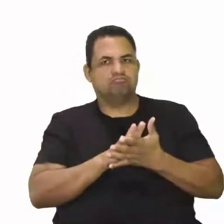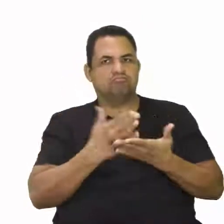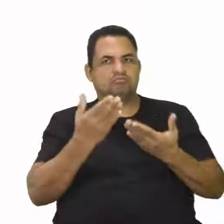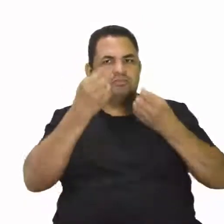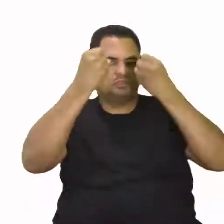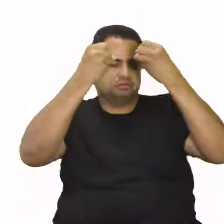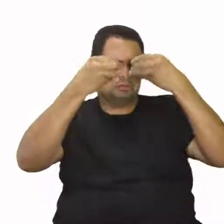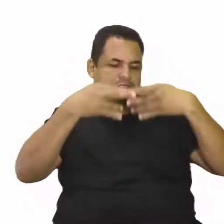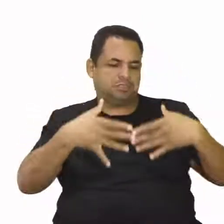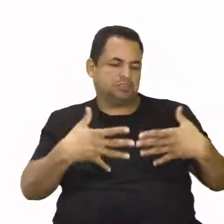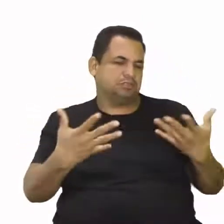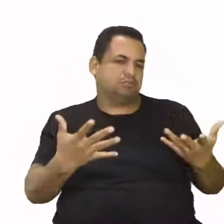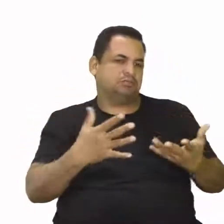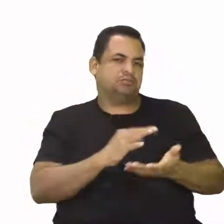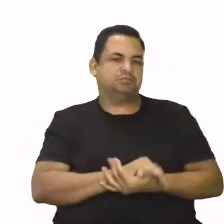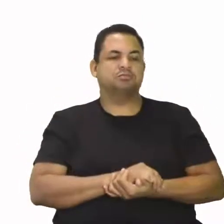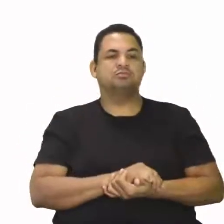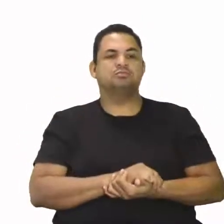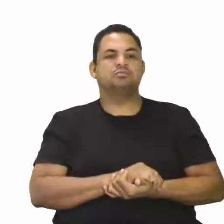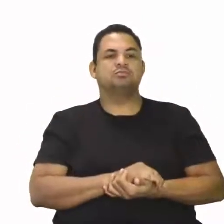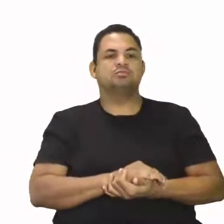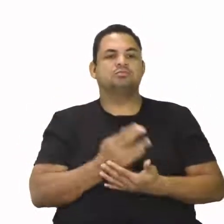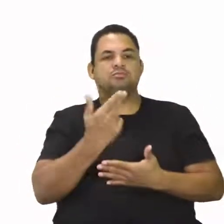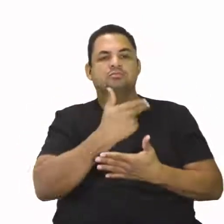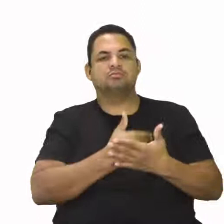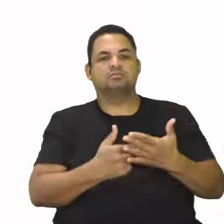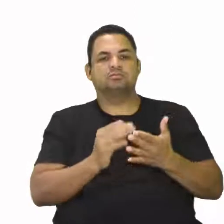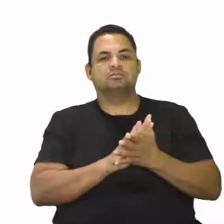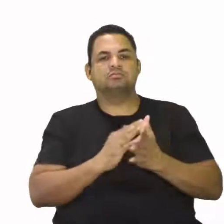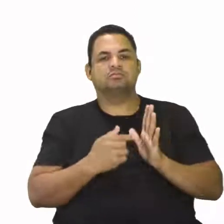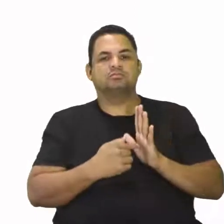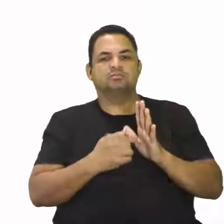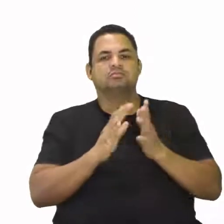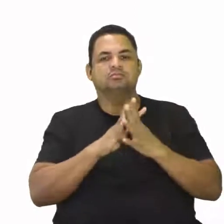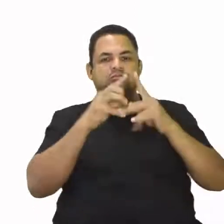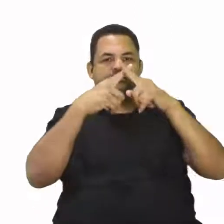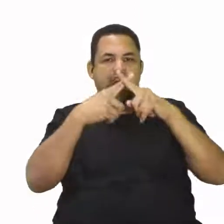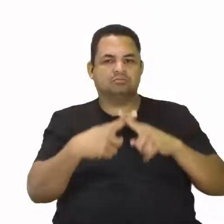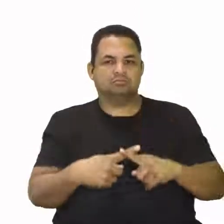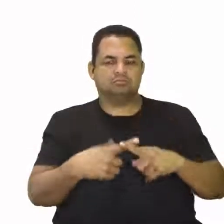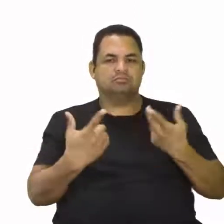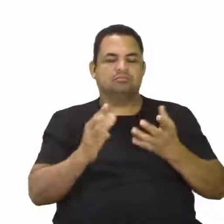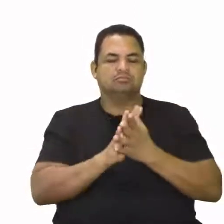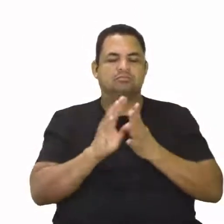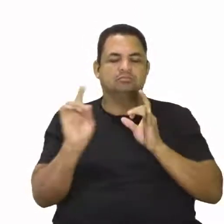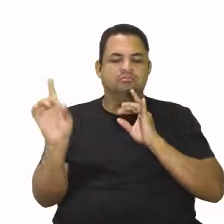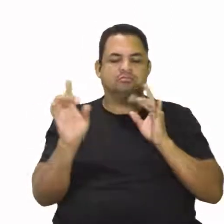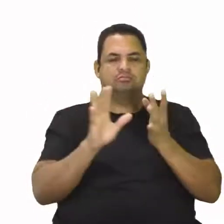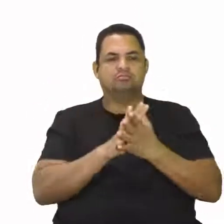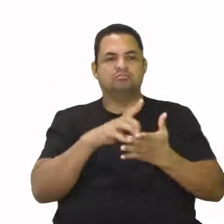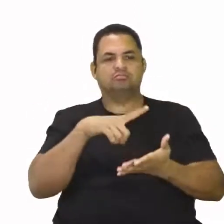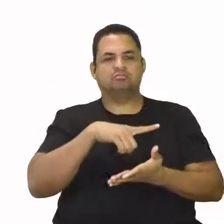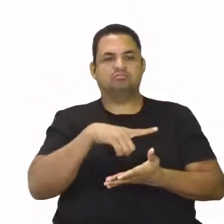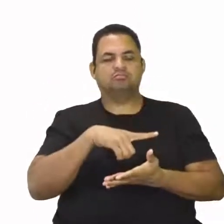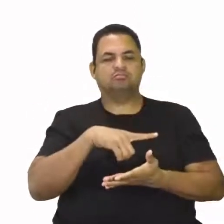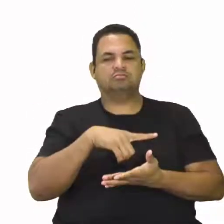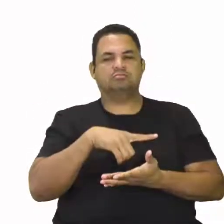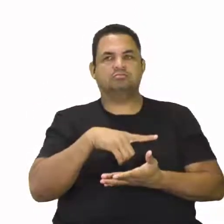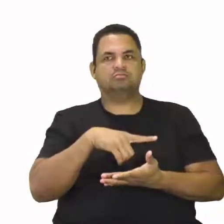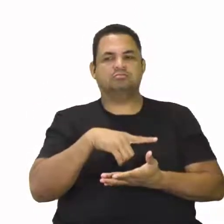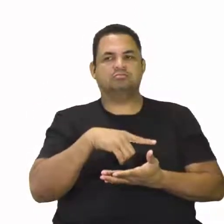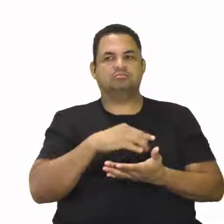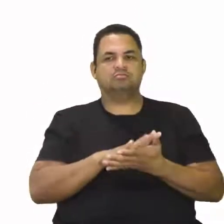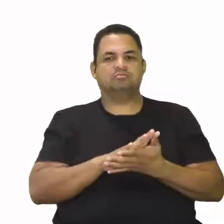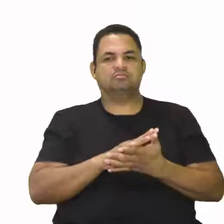pincelada, vamos dizer. A charge evoca uma situação de disputa, né? Cada um com o seu, a